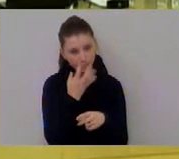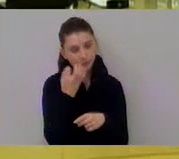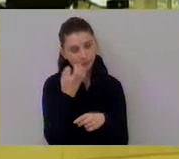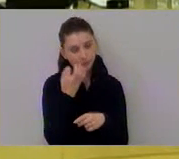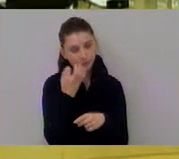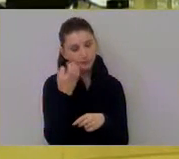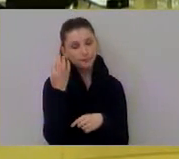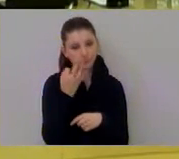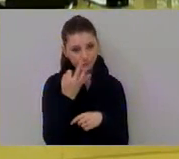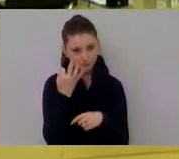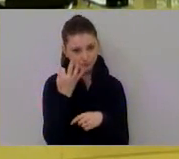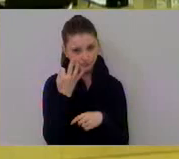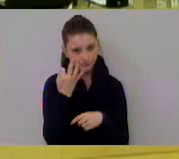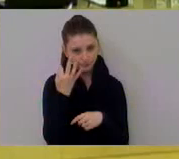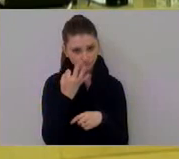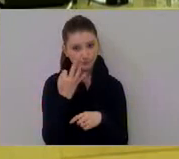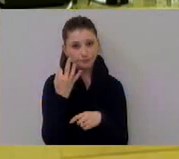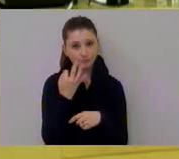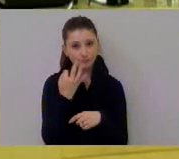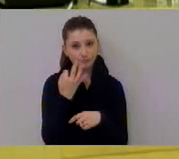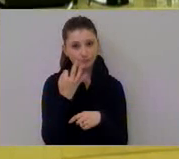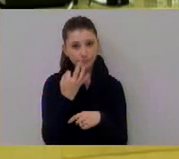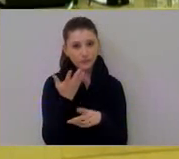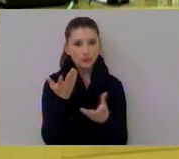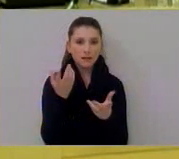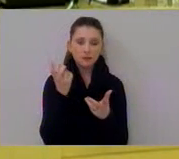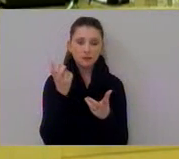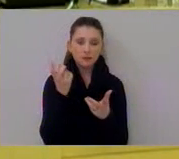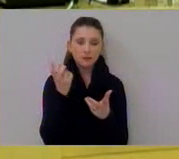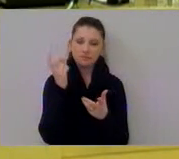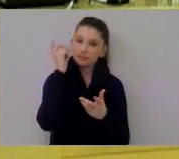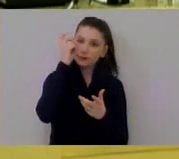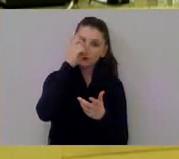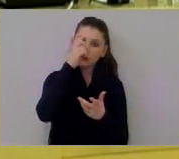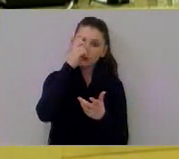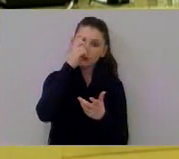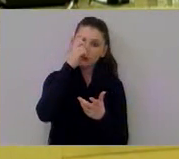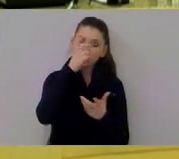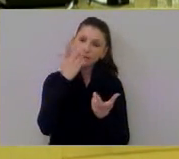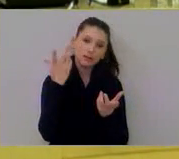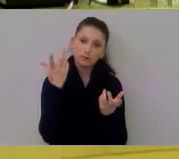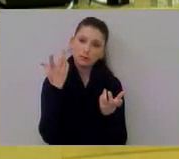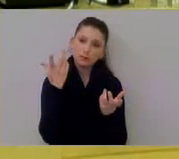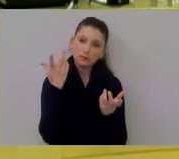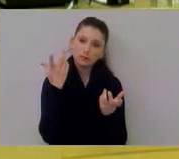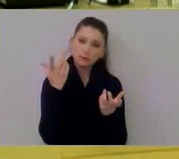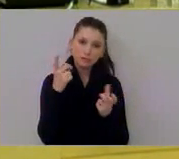das dificuldades aí do bairro Ana Maria.